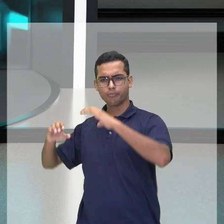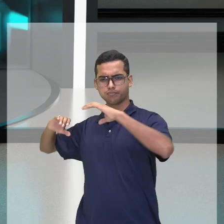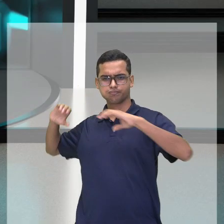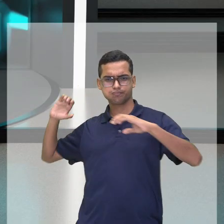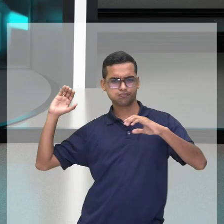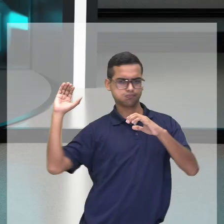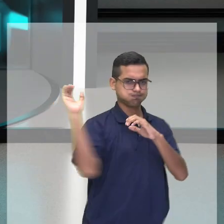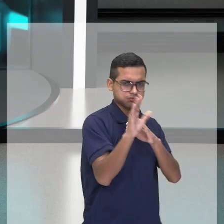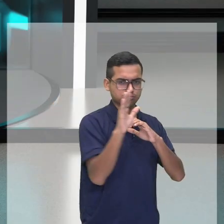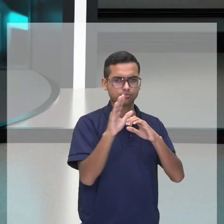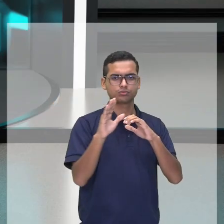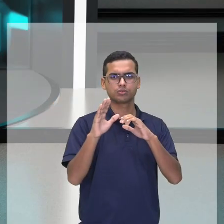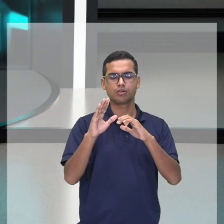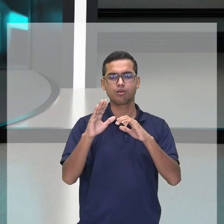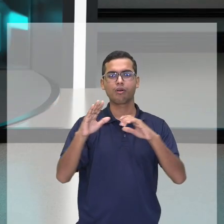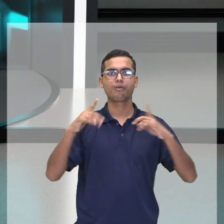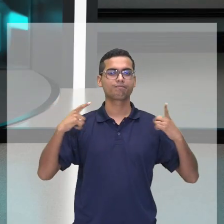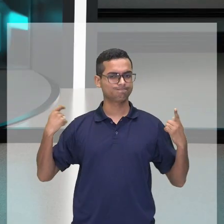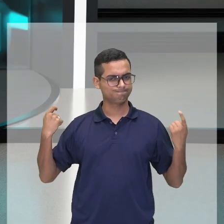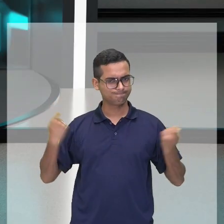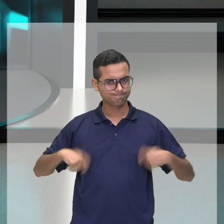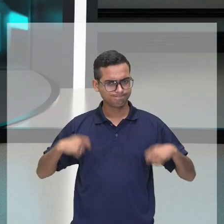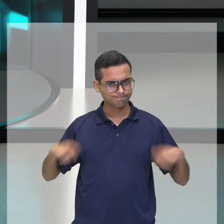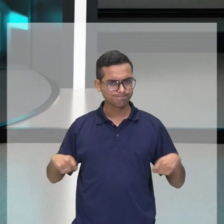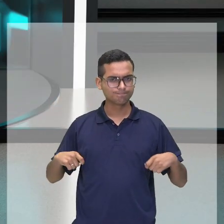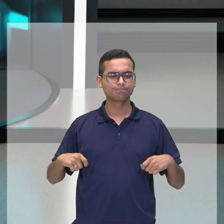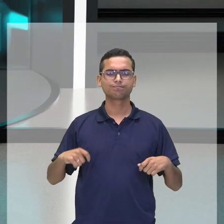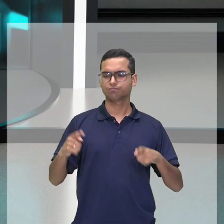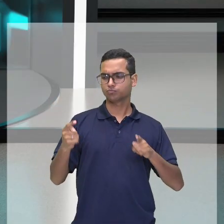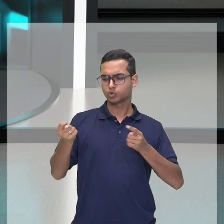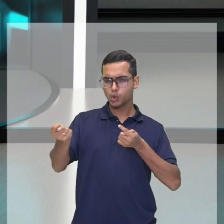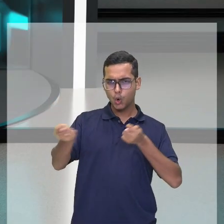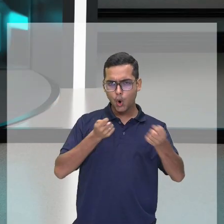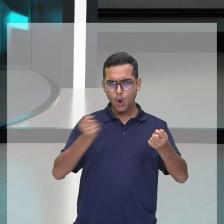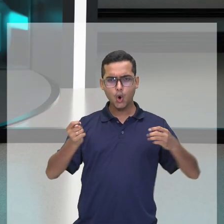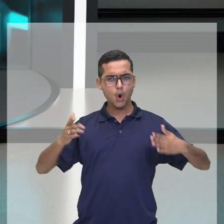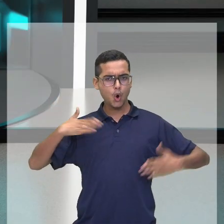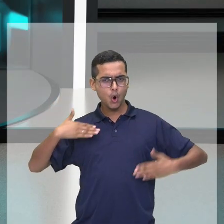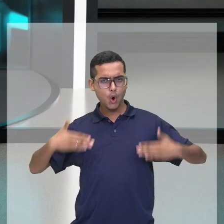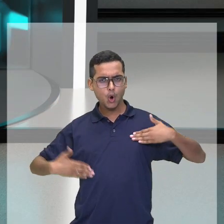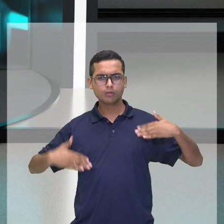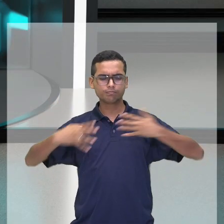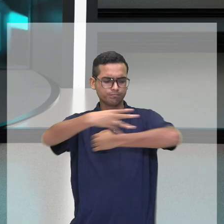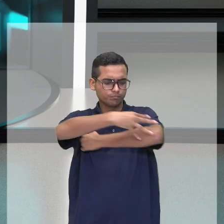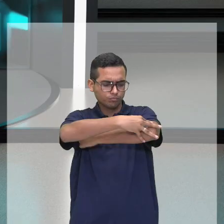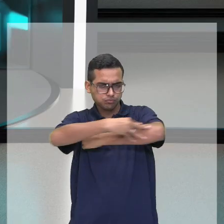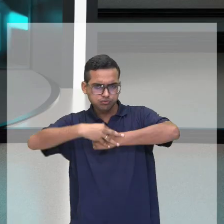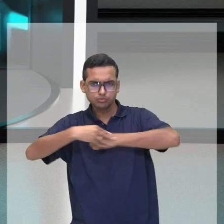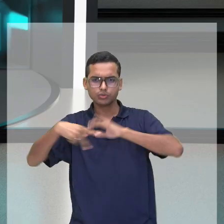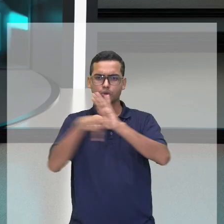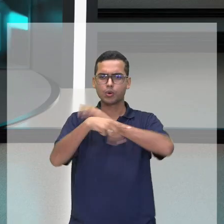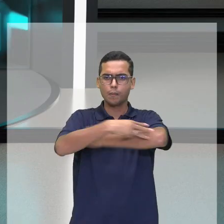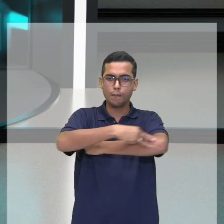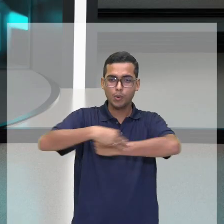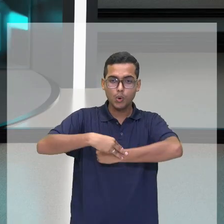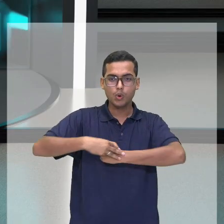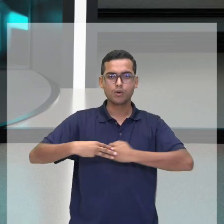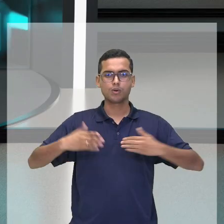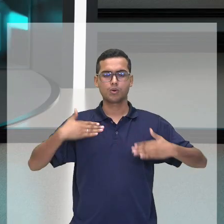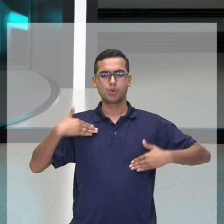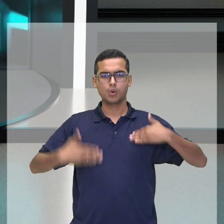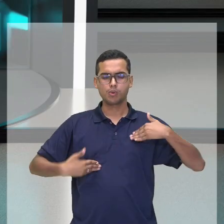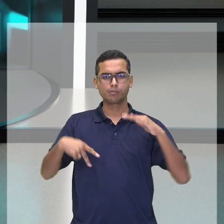arremessar, exige um controle de toda essa musculatura do braço, do tronco,